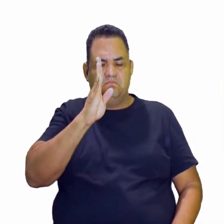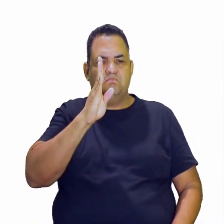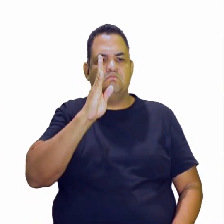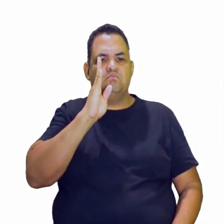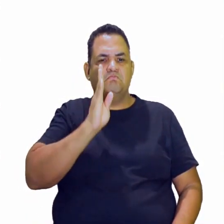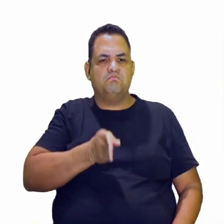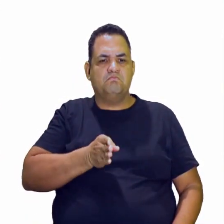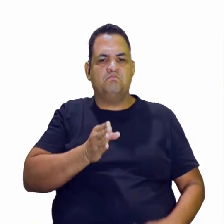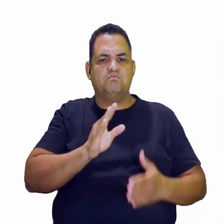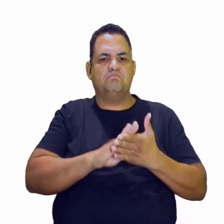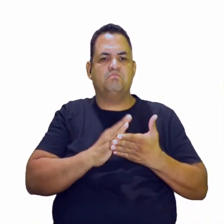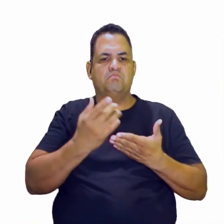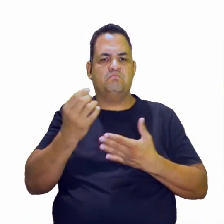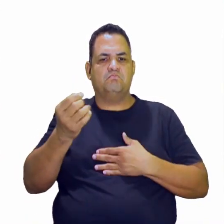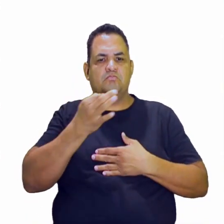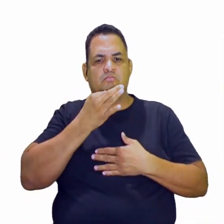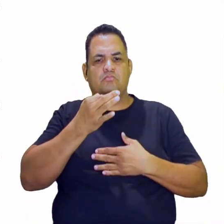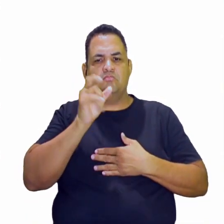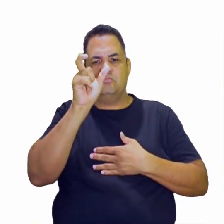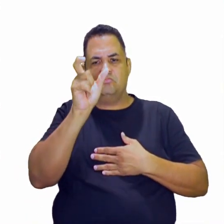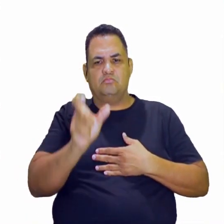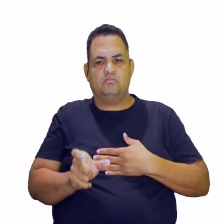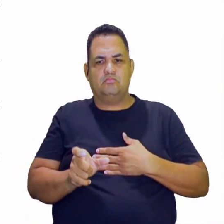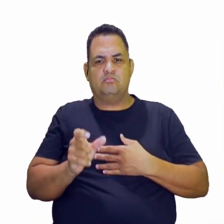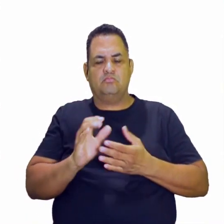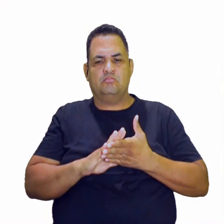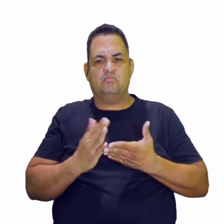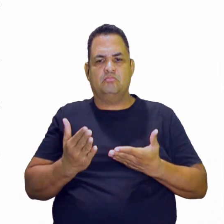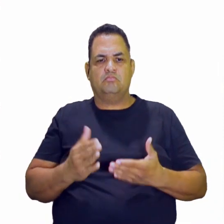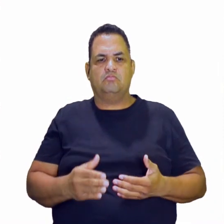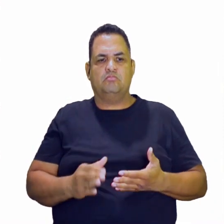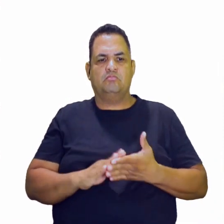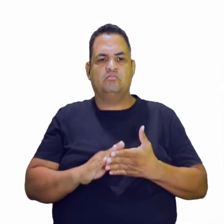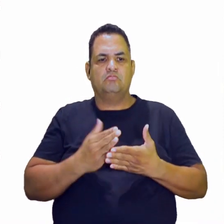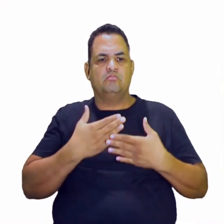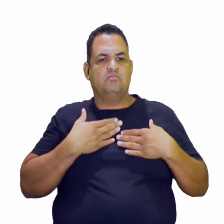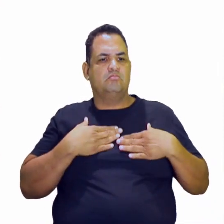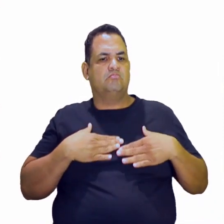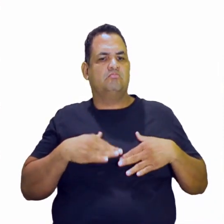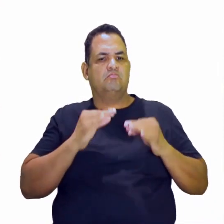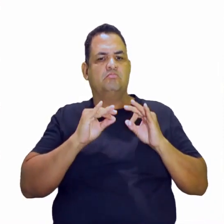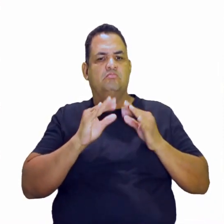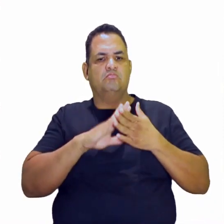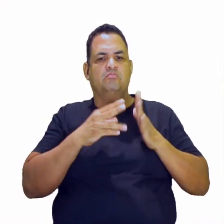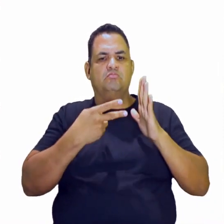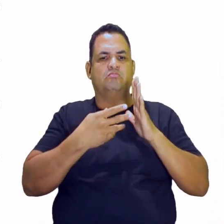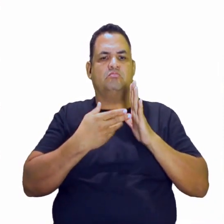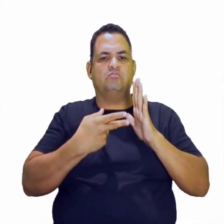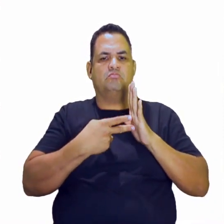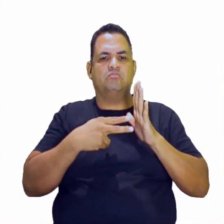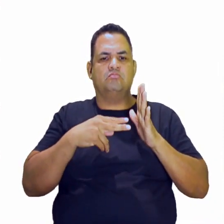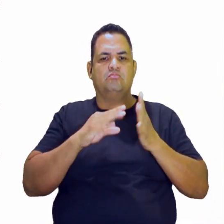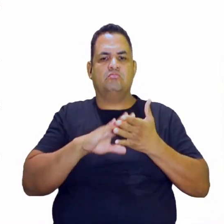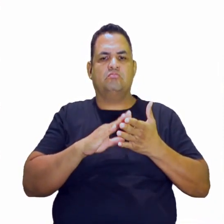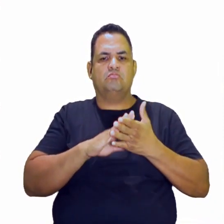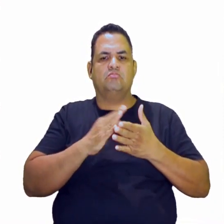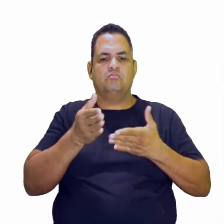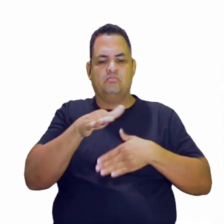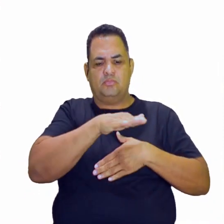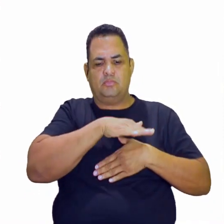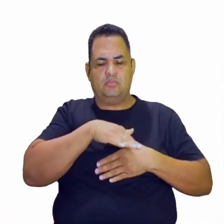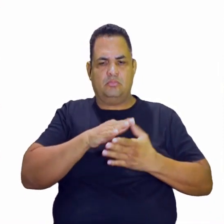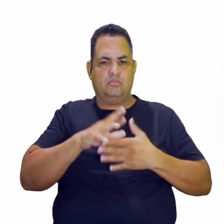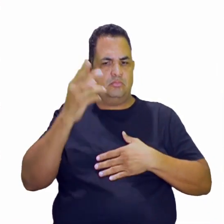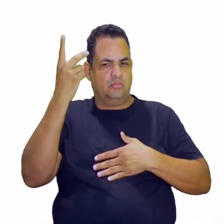retilíneos, como crítica aos indivíduos alienados, suaves, como sinônimo da rotina dos espaços